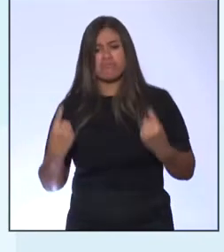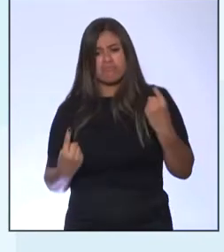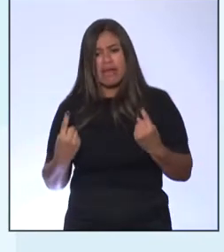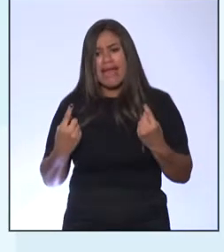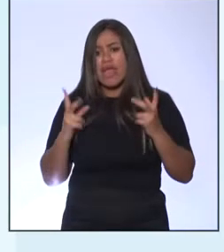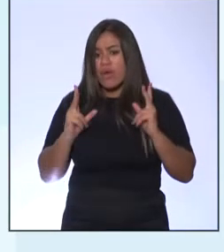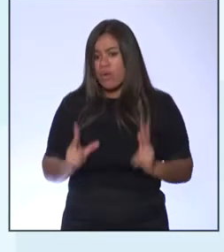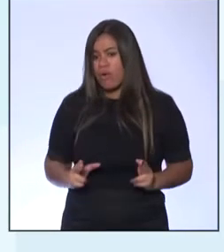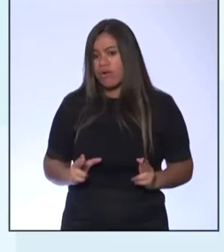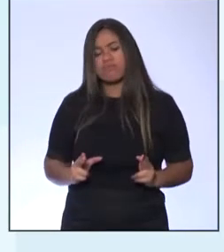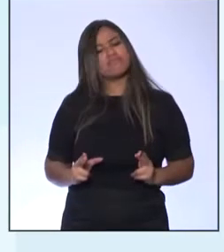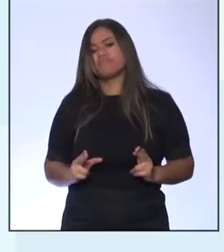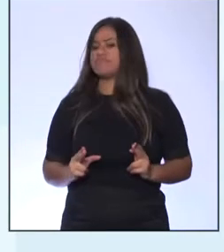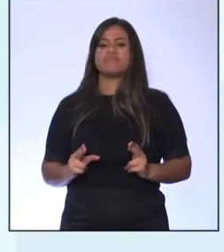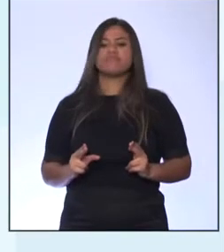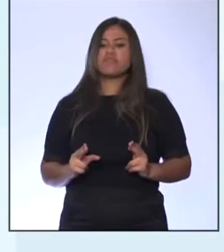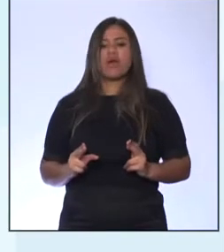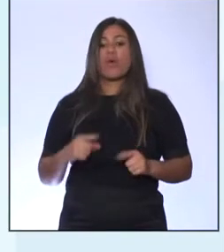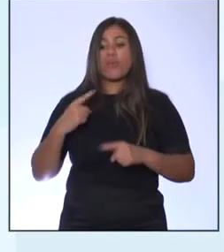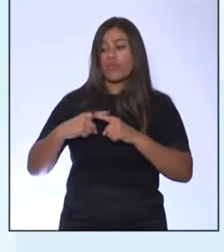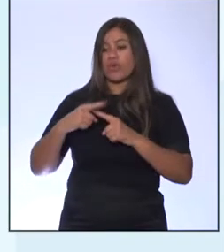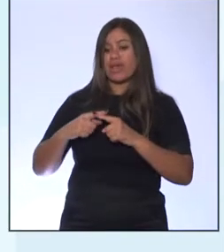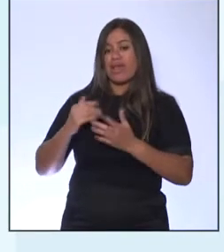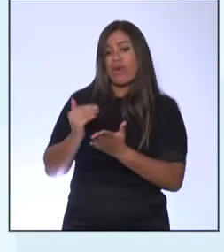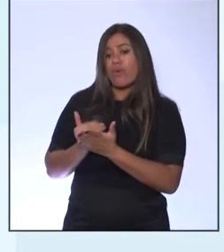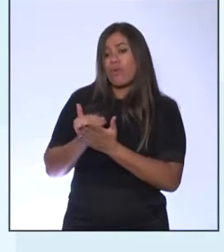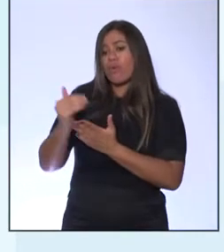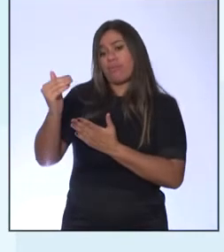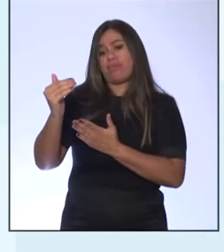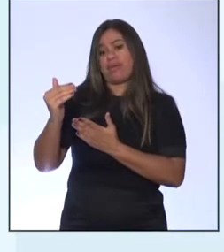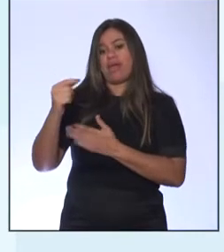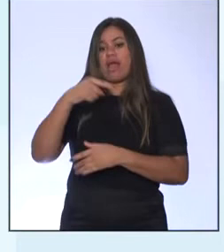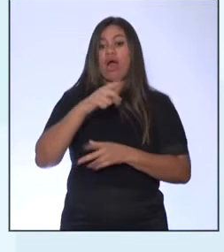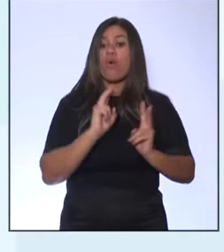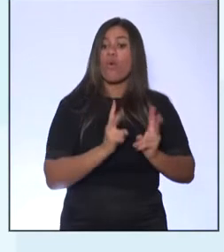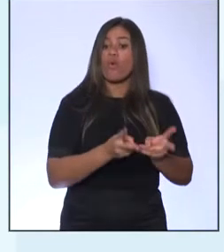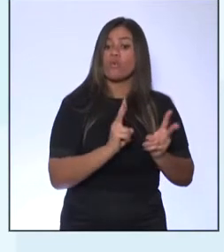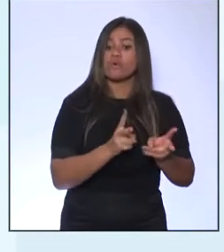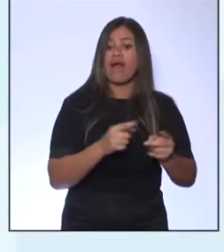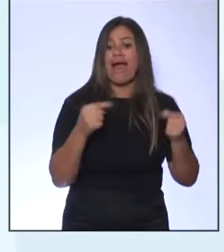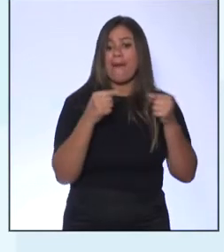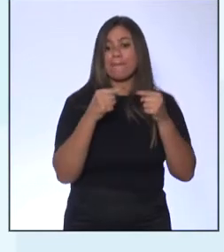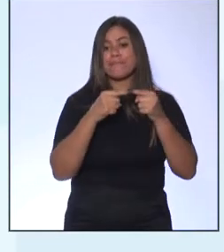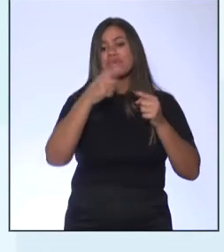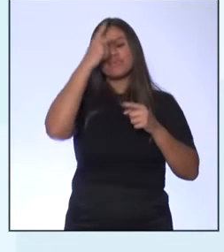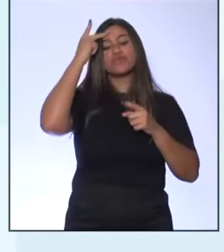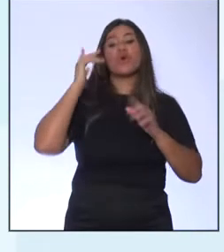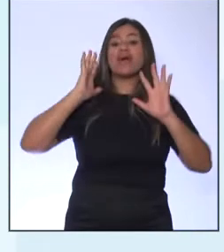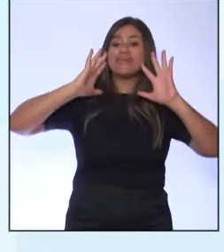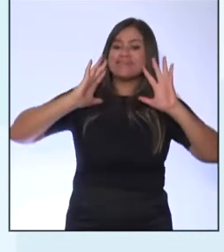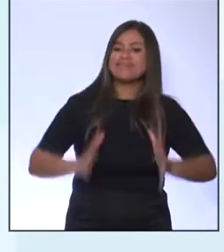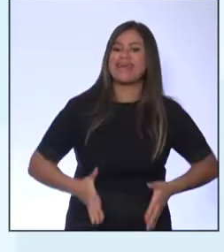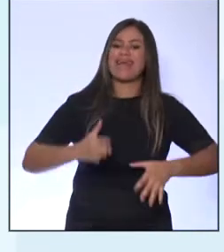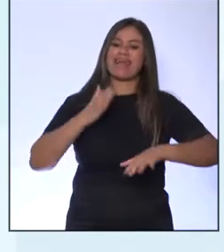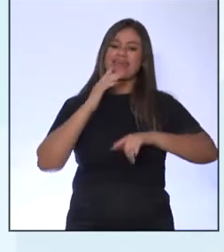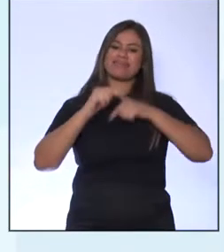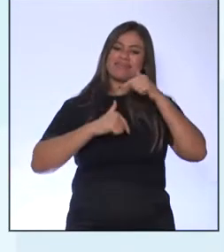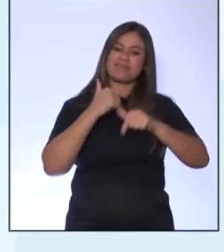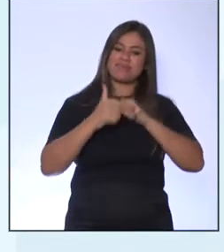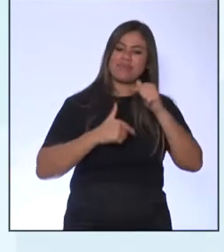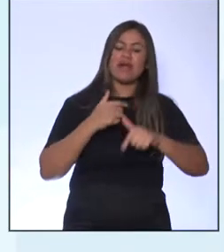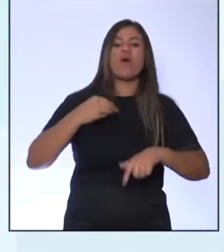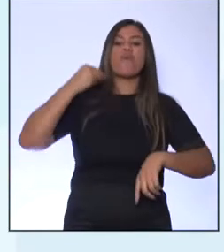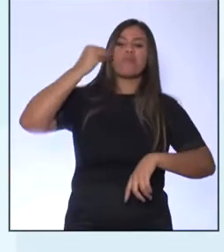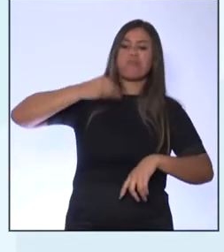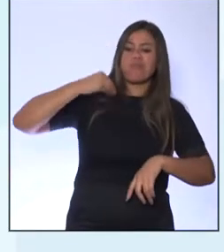nós estamos já tratando de um profissional que está no exercício da profissão, que já desenvolveu experiências, né?